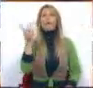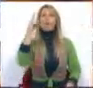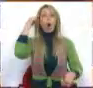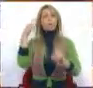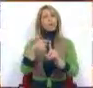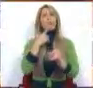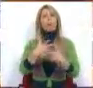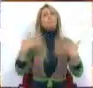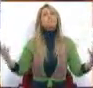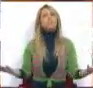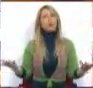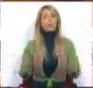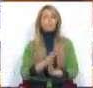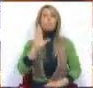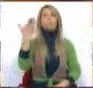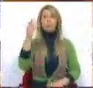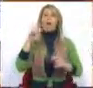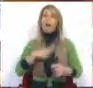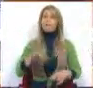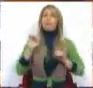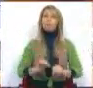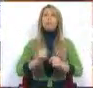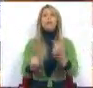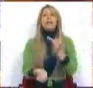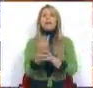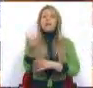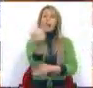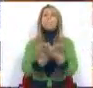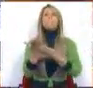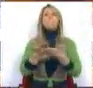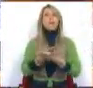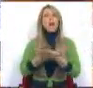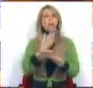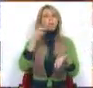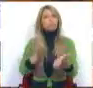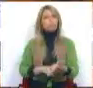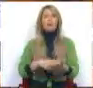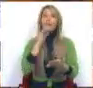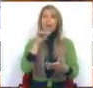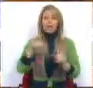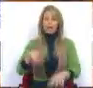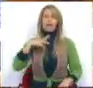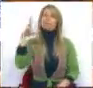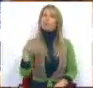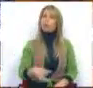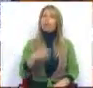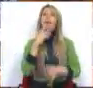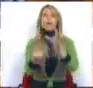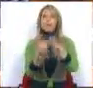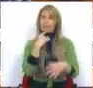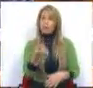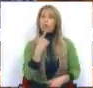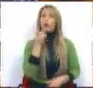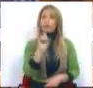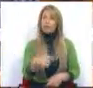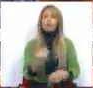criar um verdadeiro mercado da terra em Portugal. Criar, repito, porque